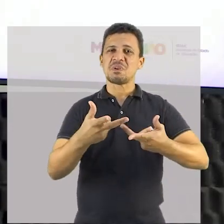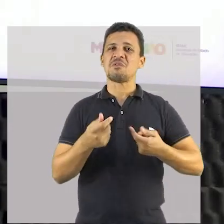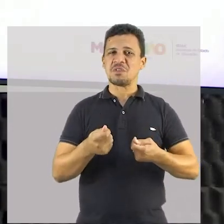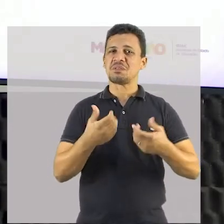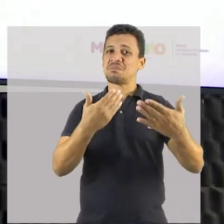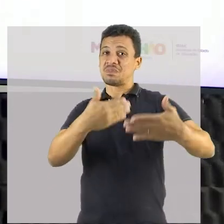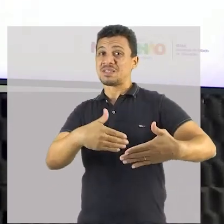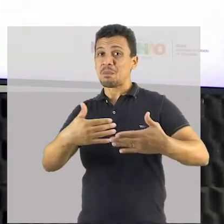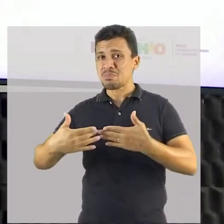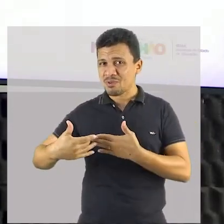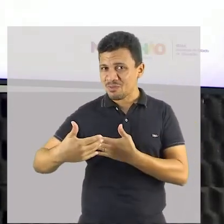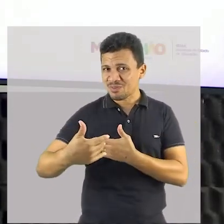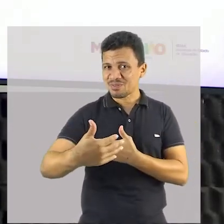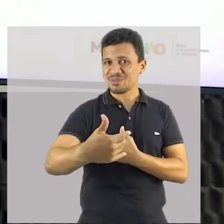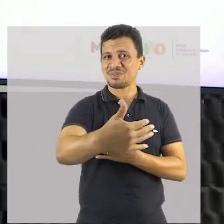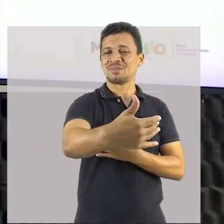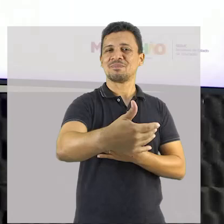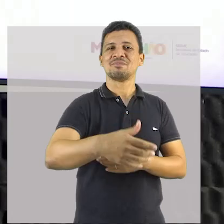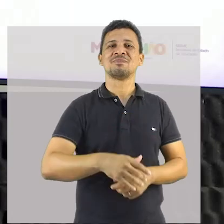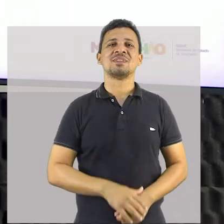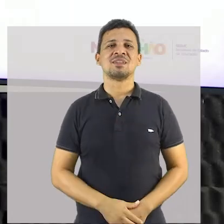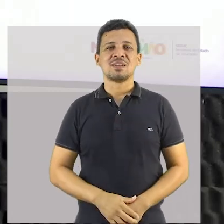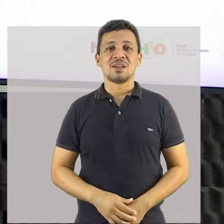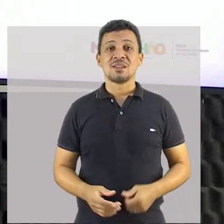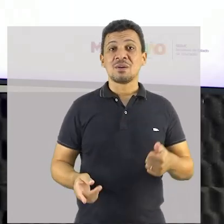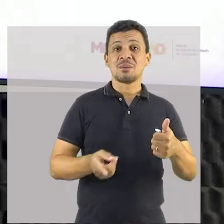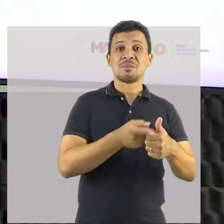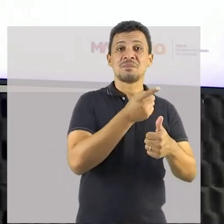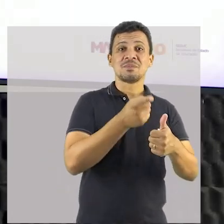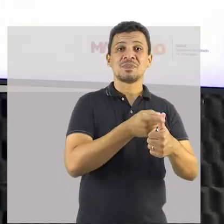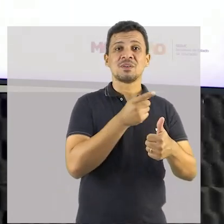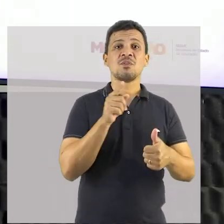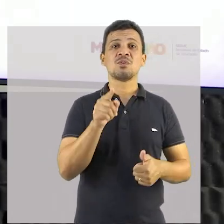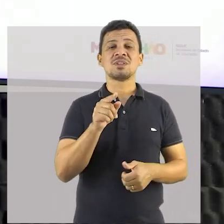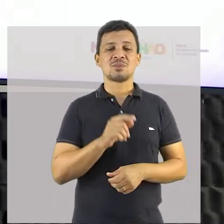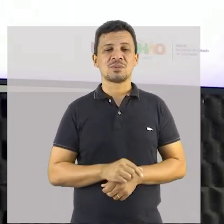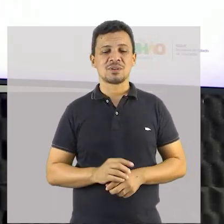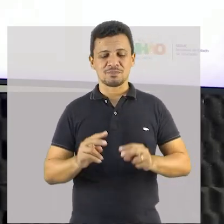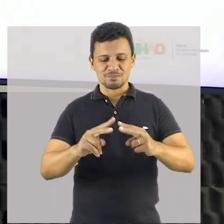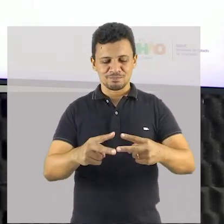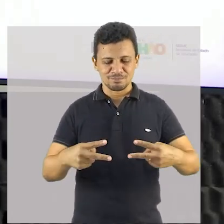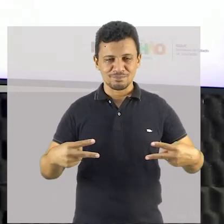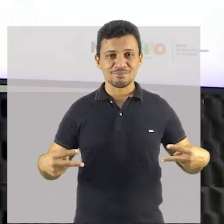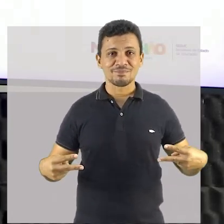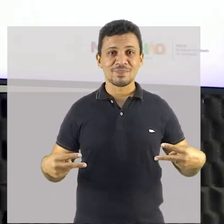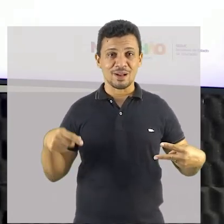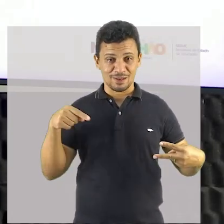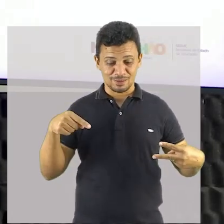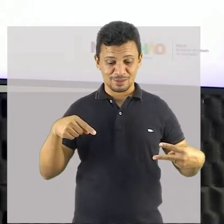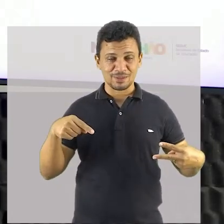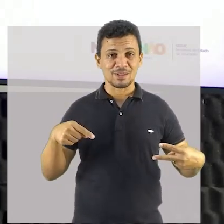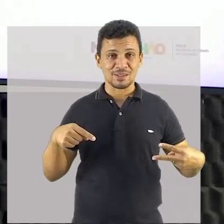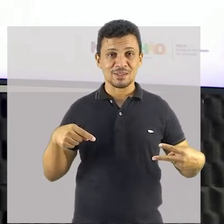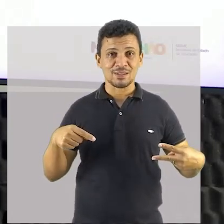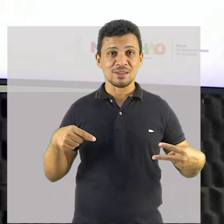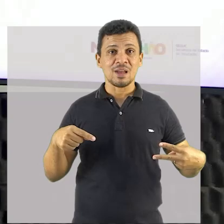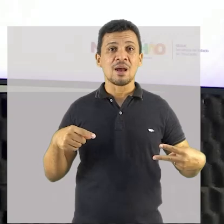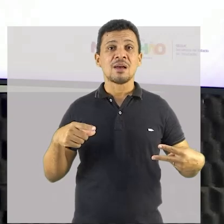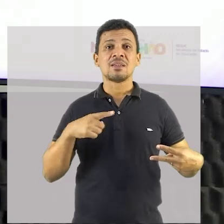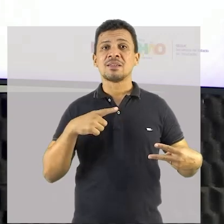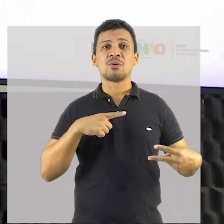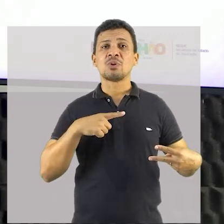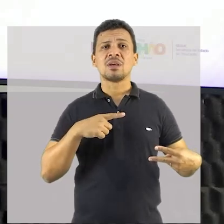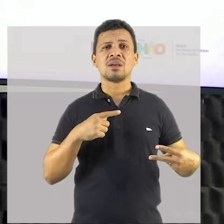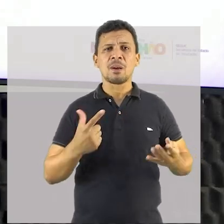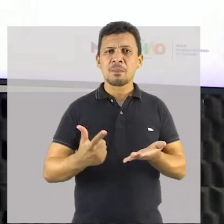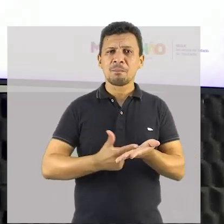que virá. Bem, gente, sem muitas delongas, primeiro de tudo, eu quero que vocês vejam bem aqui, na descrição desse vídeo, tem um link onde você